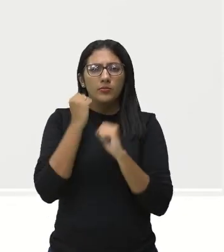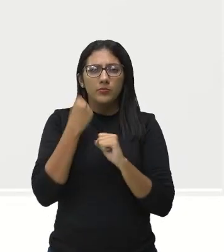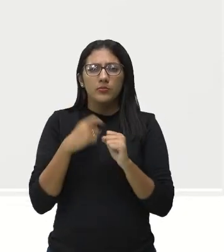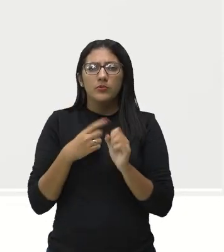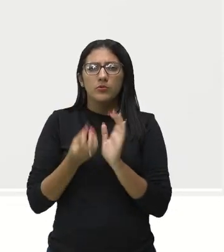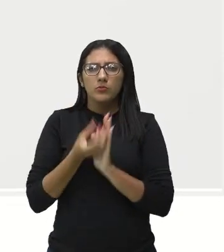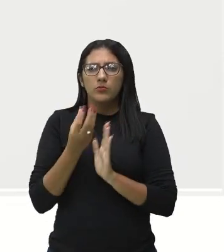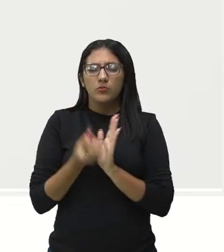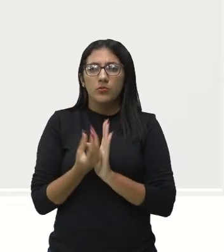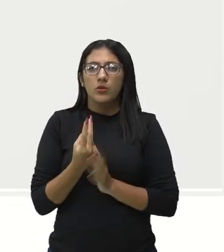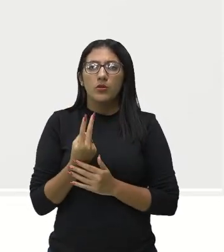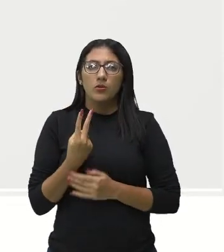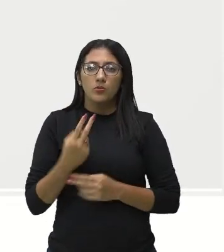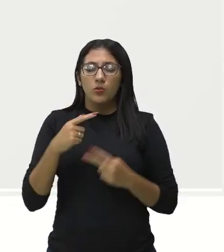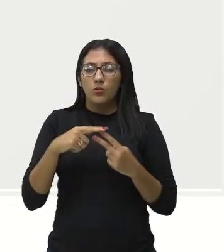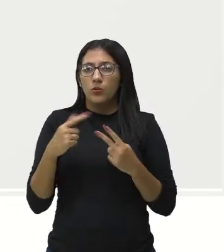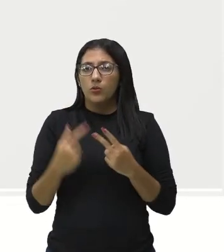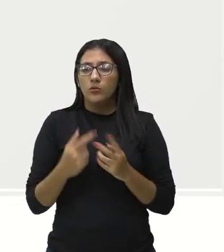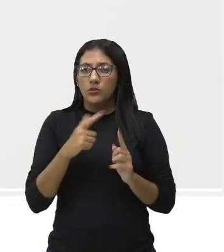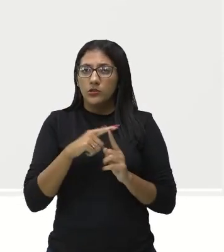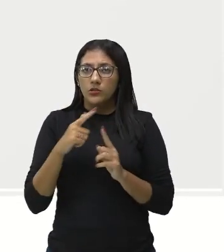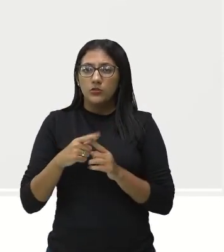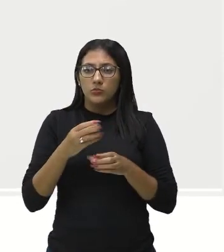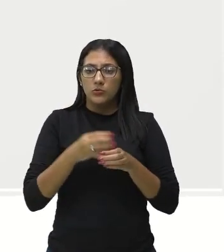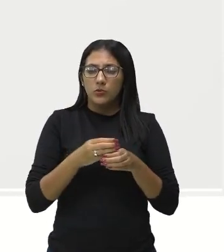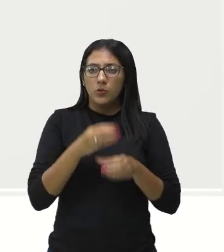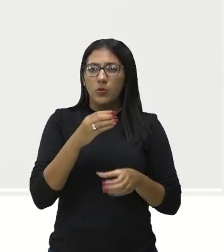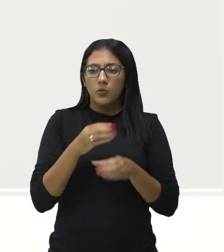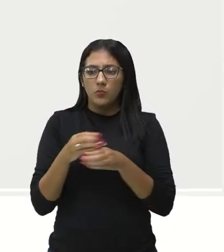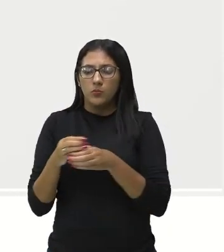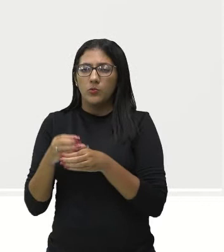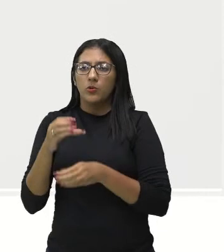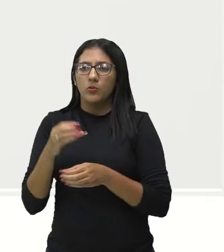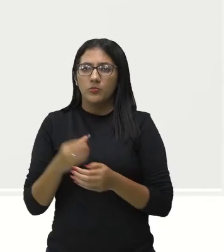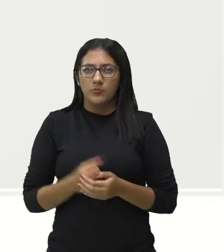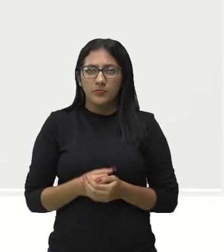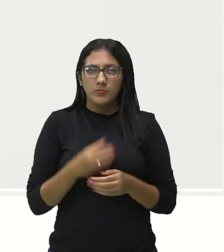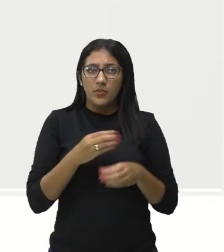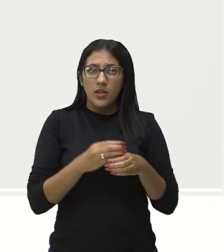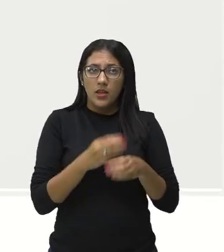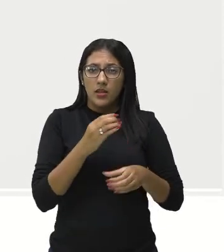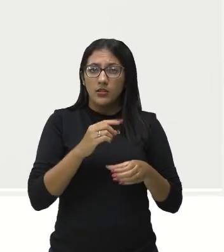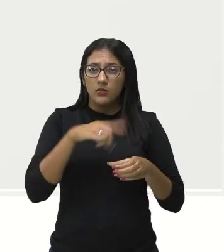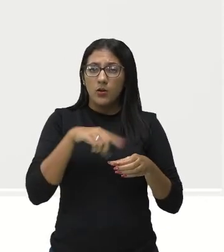2 tipos de copos com um formato cilíndrico. O copo azul